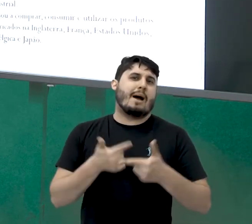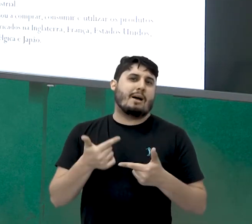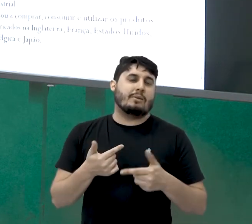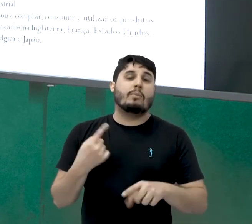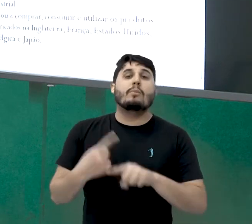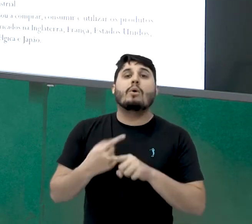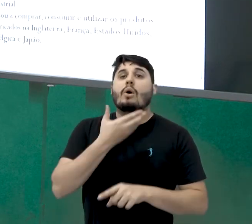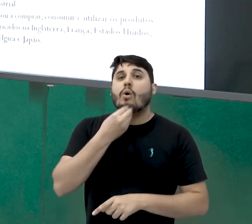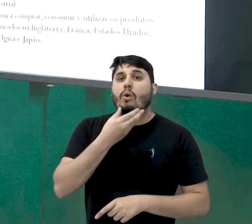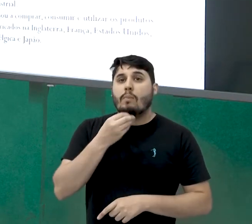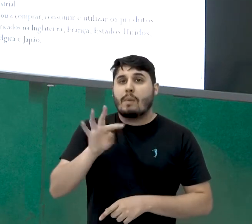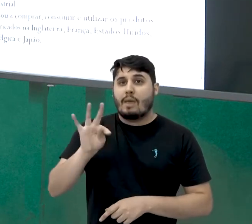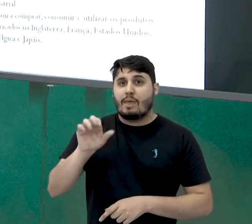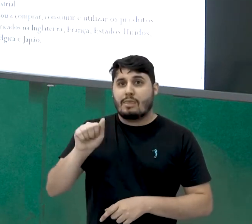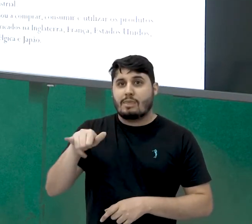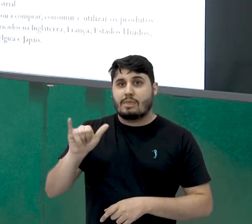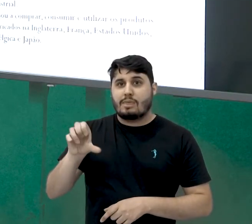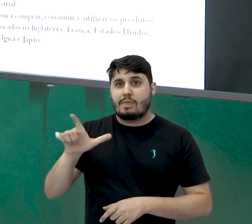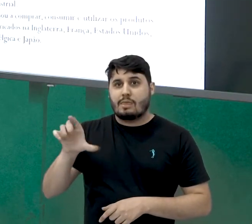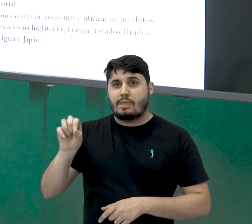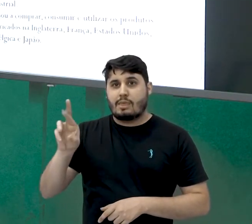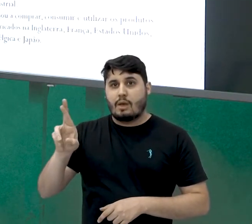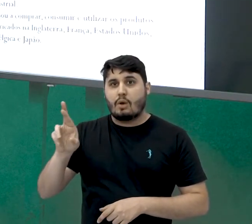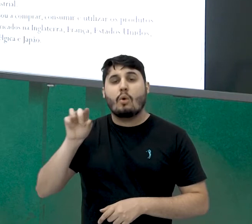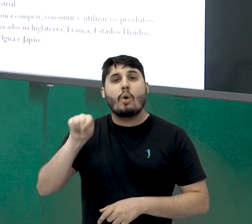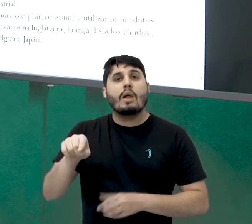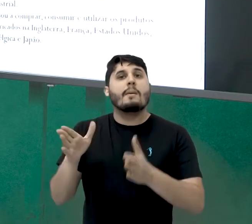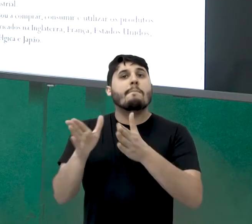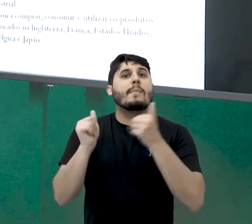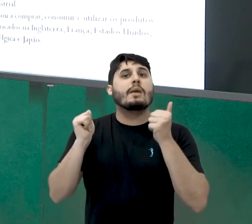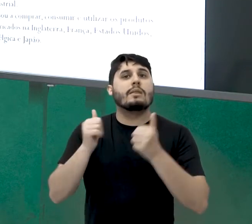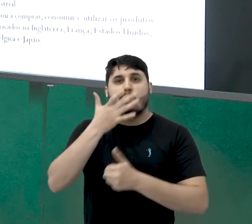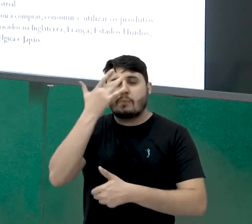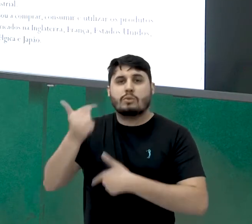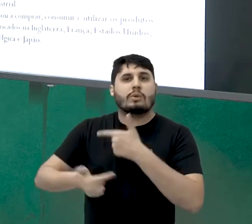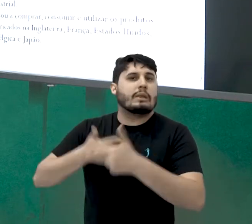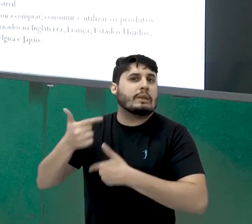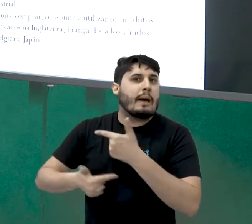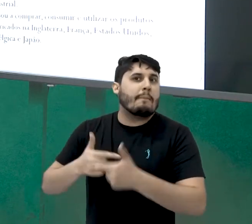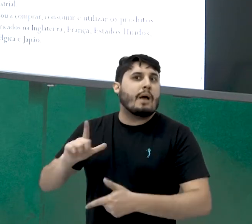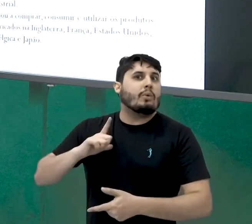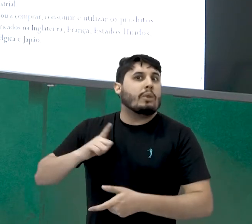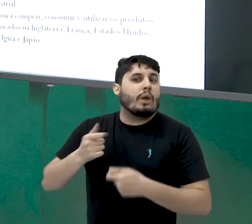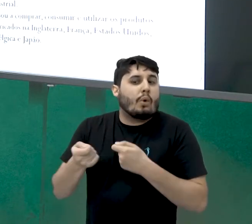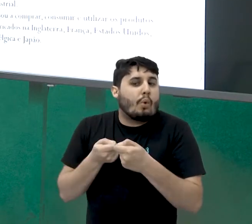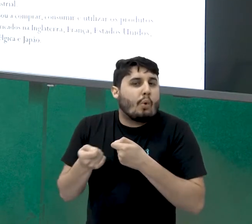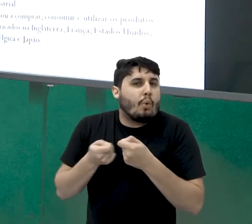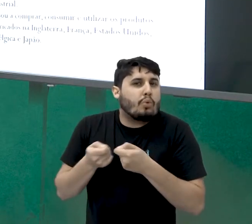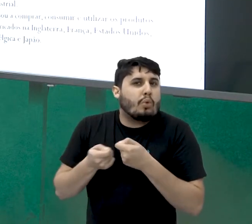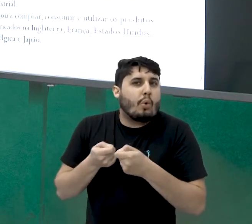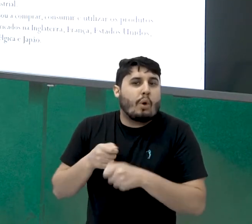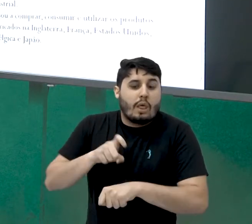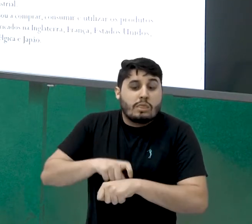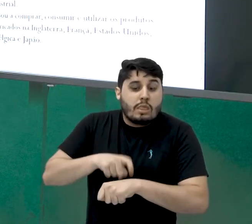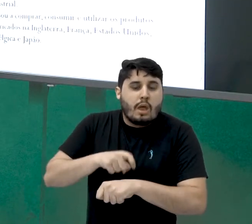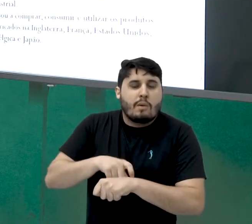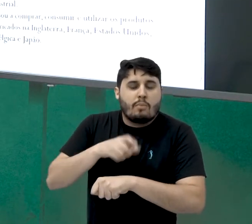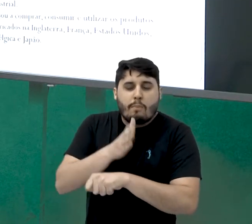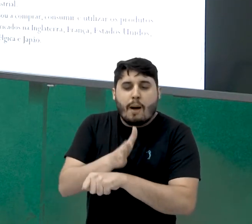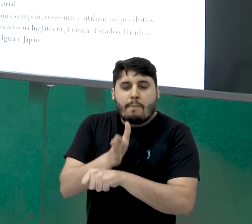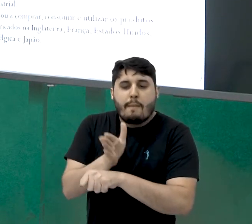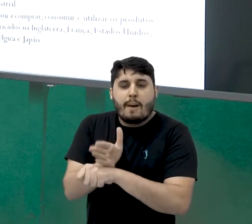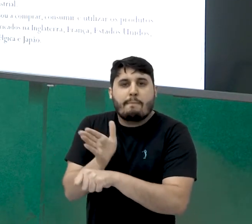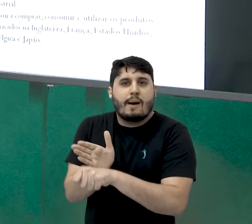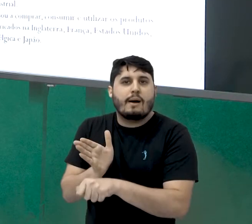Taylor, ele pedia para que os seus funcionários tivessem um controle, né, cronometrado de toda a área